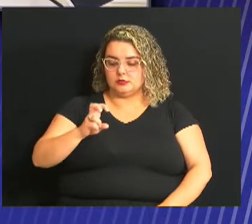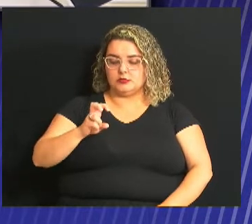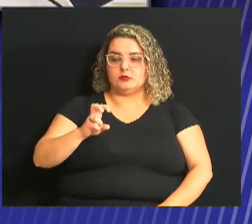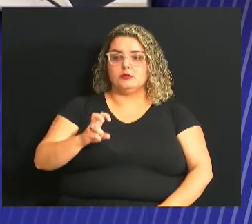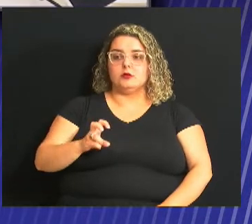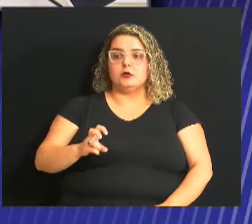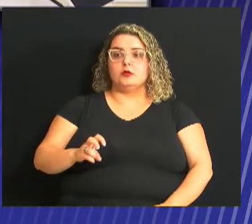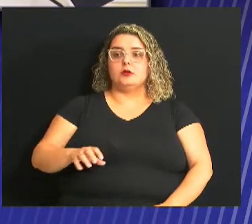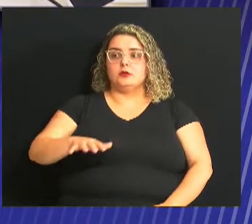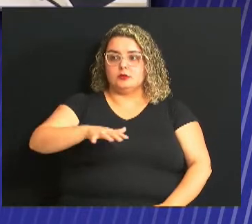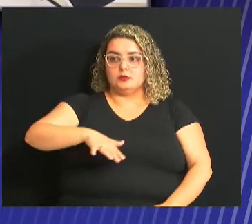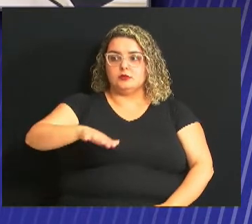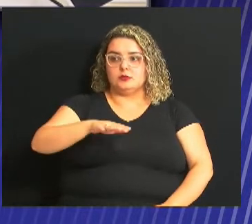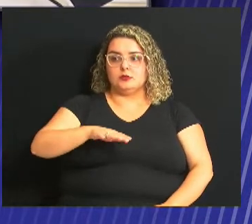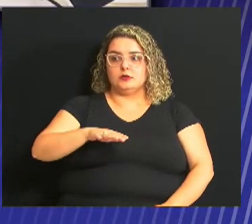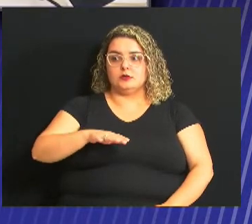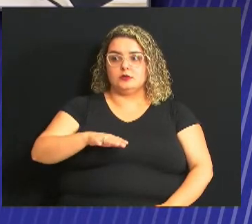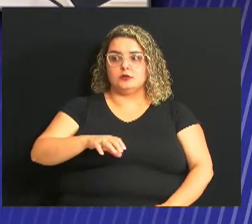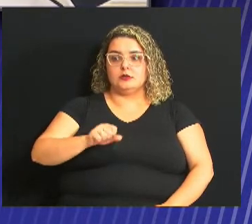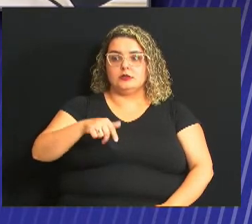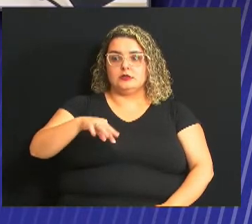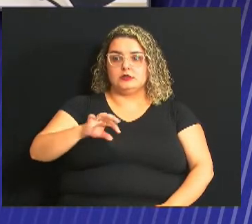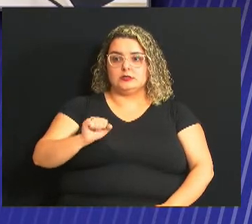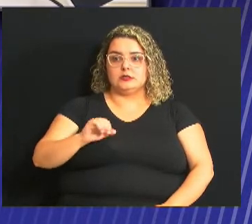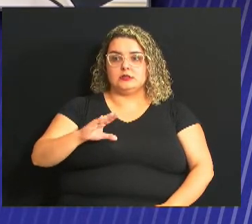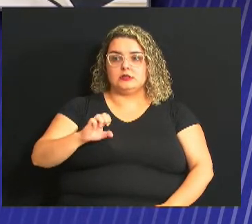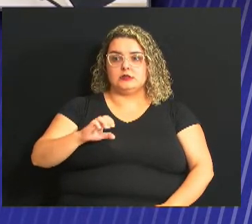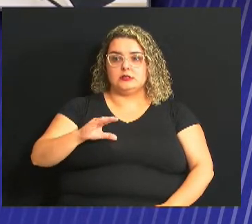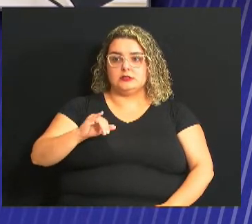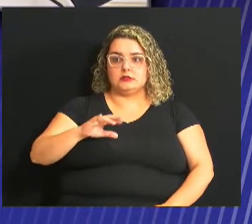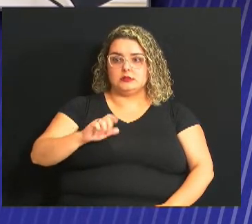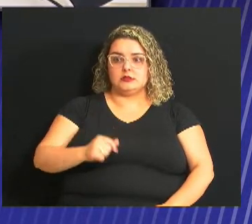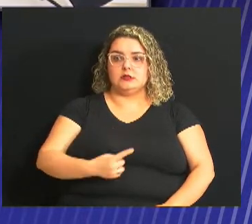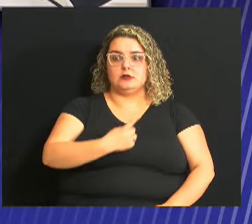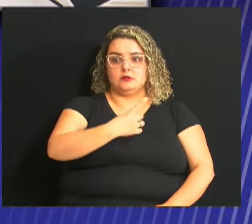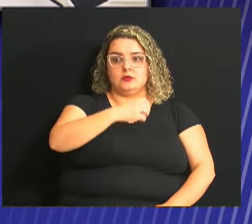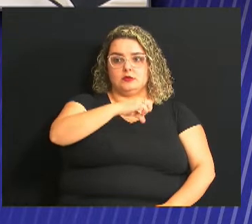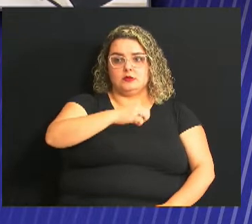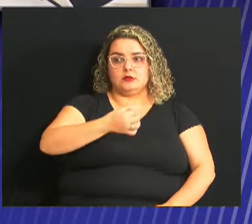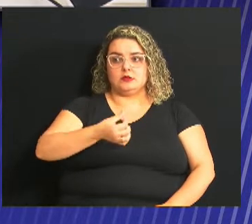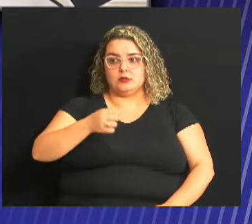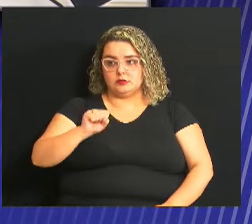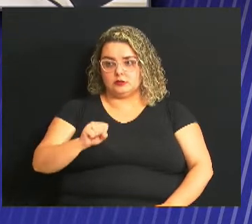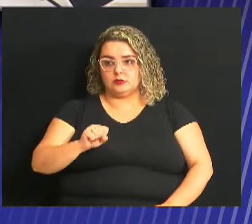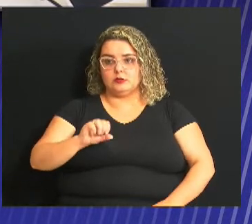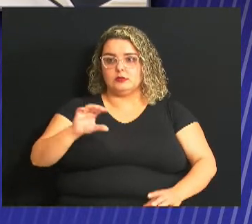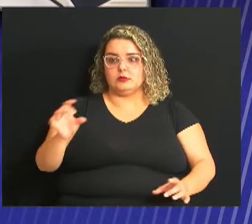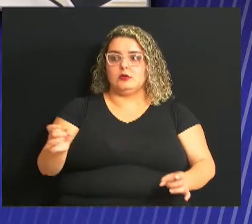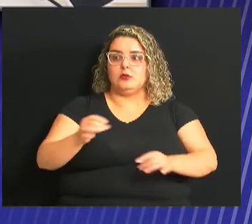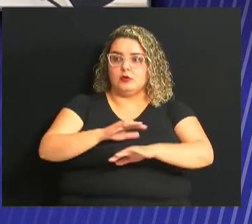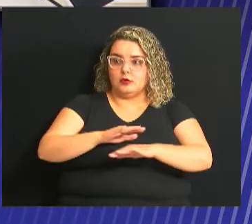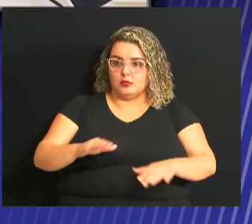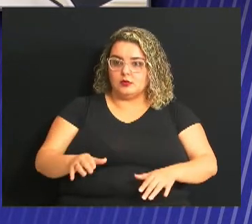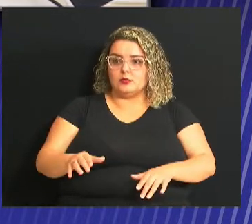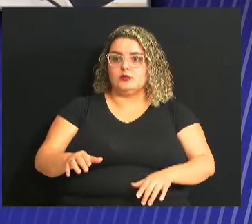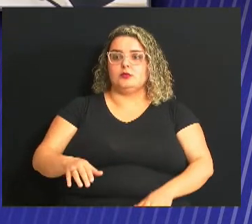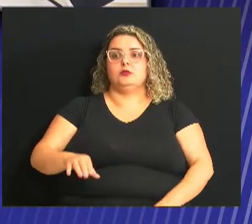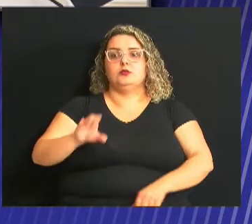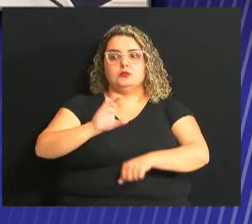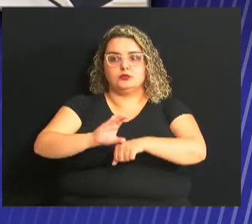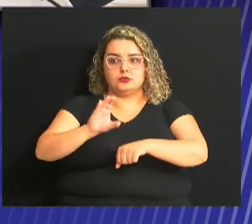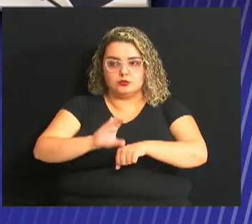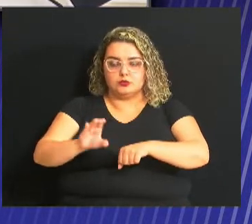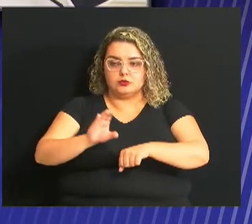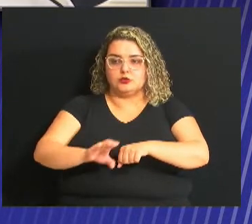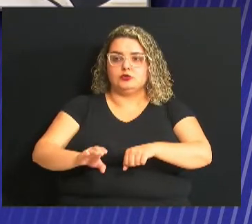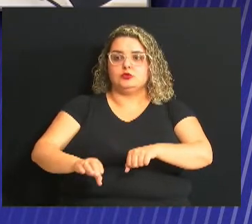Conservatório Musical Santa Cecília, no ano de 1968, concluiu seu curso de letras.